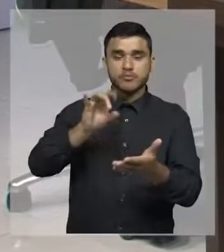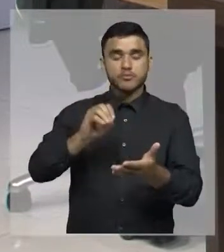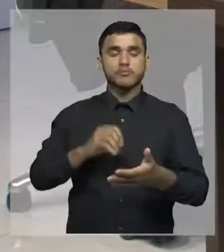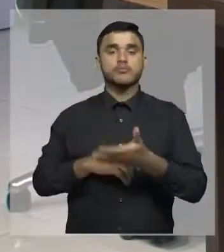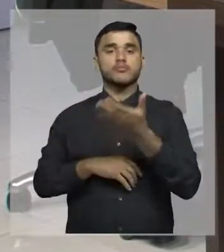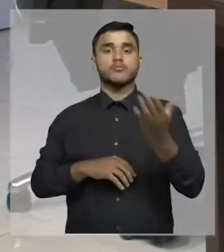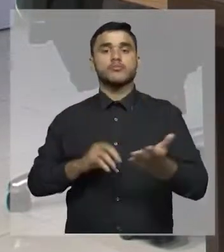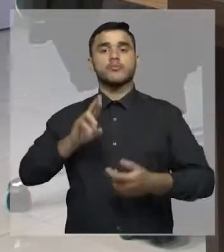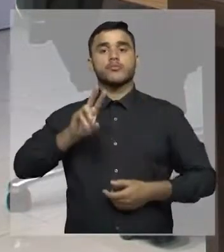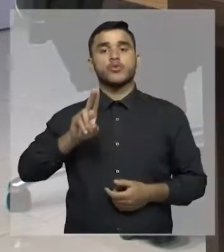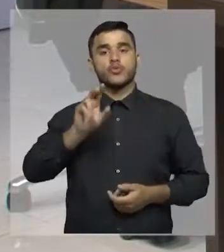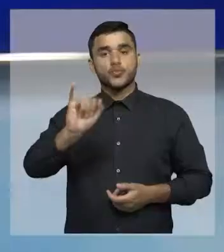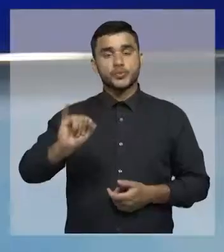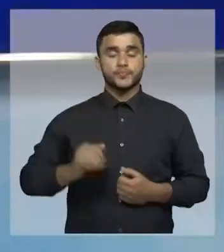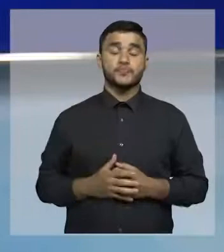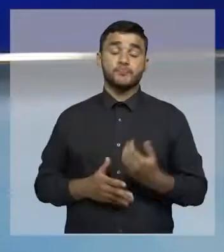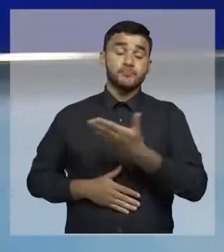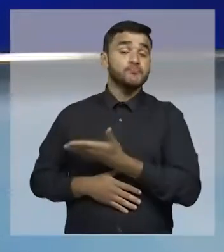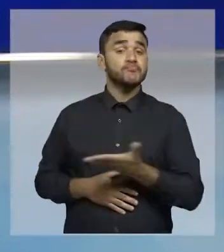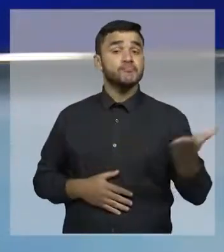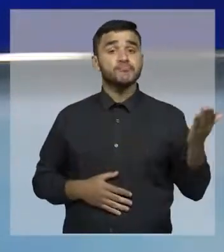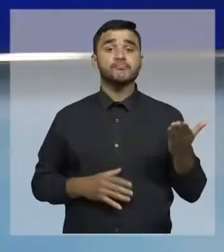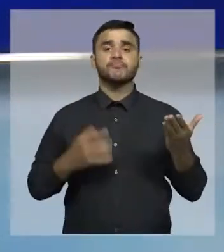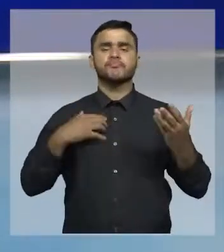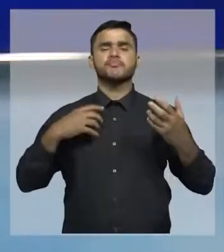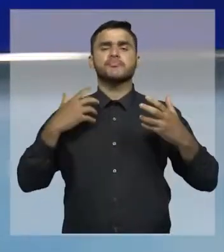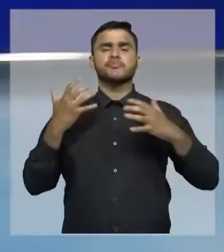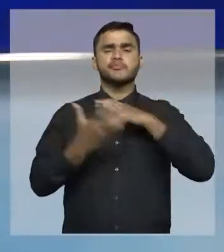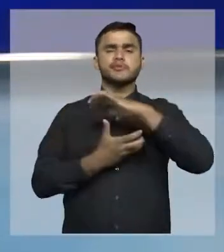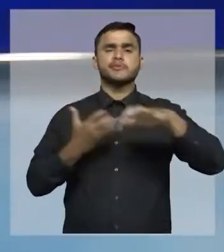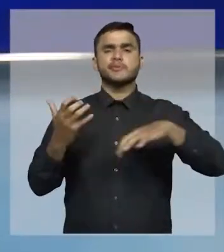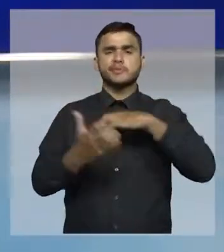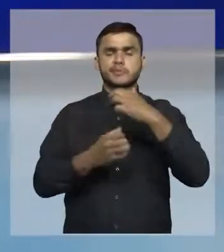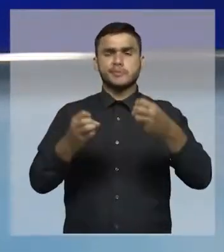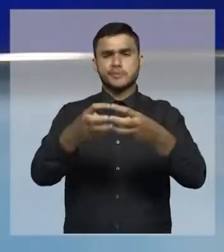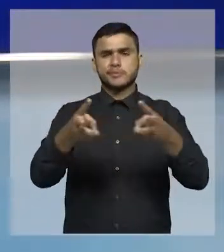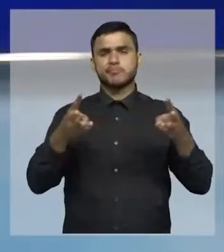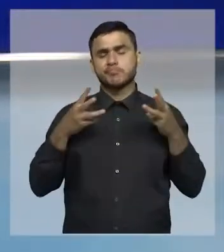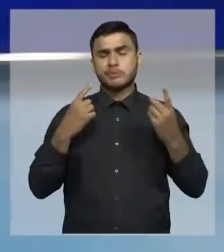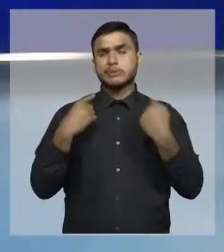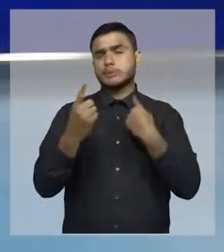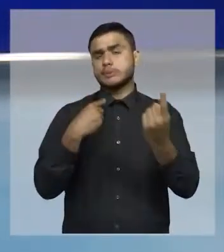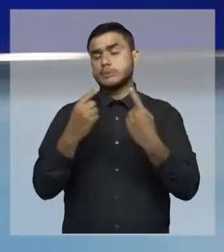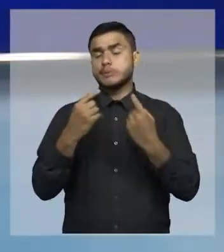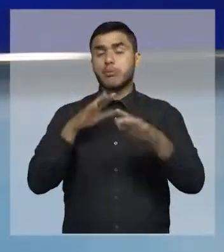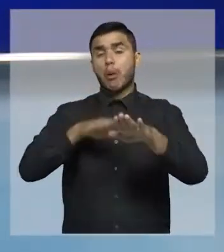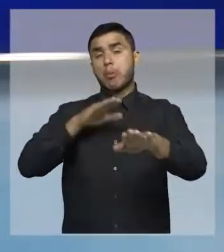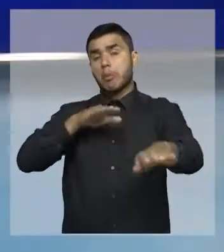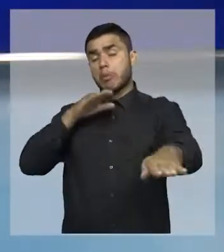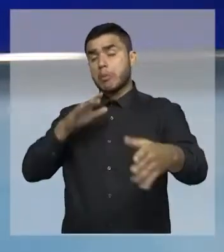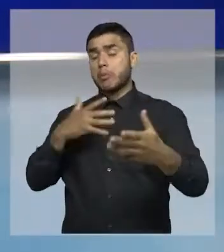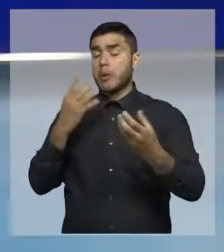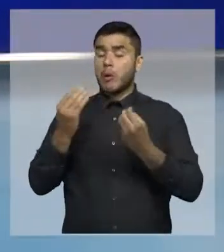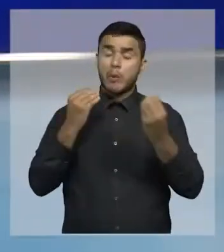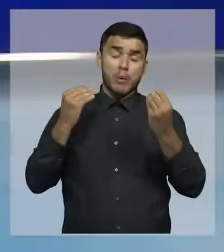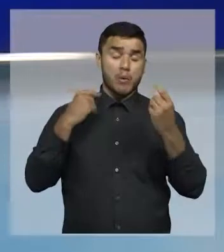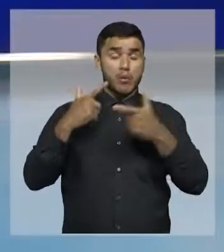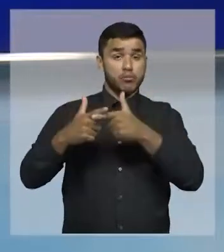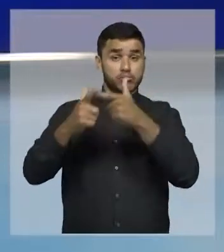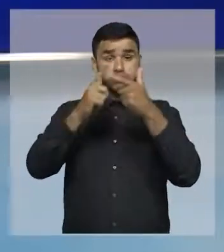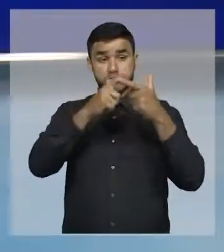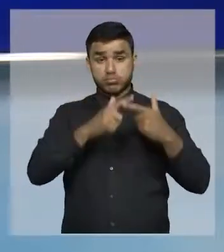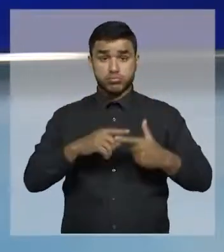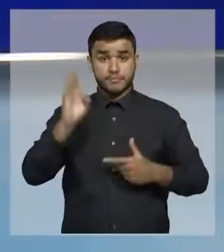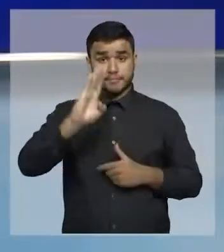Rodrigues. Estamos discutindo essa greve dos caminhoneiros que colapsou o Brasil e a